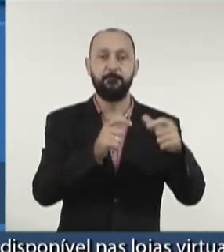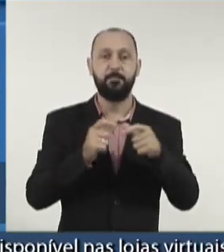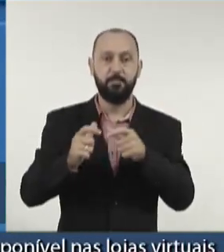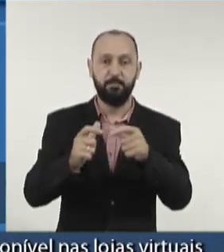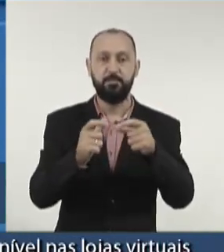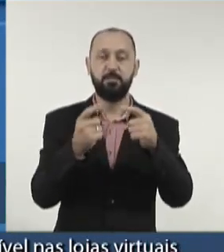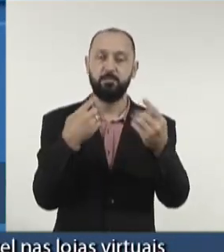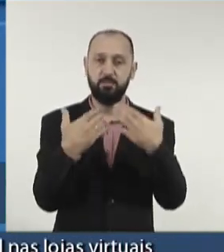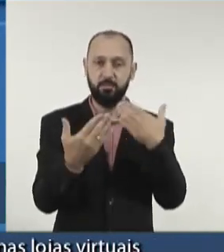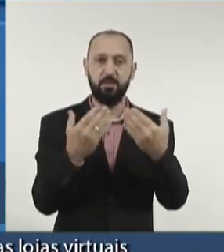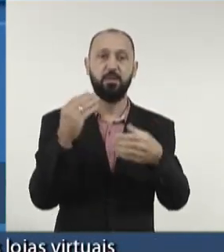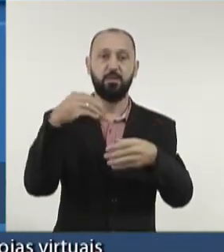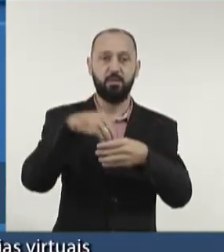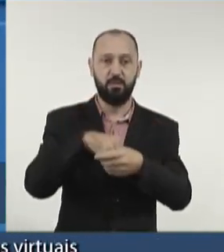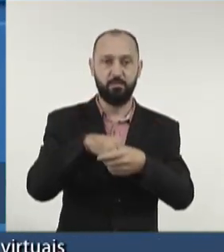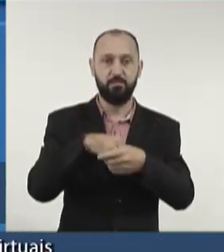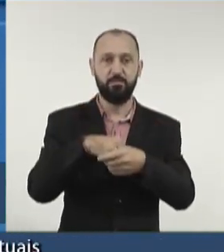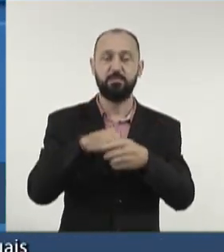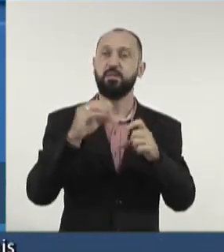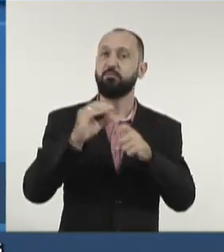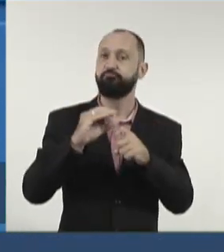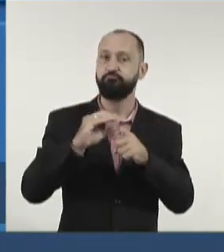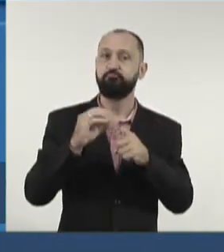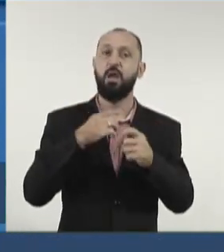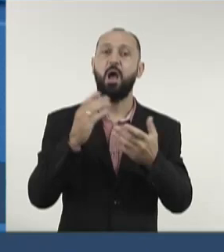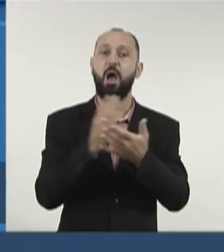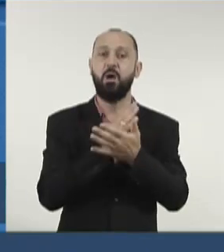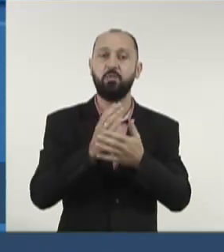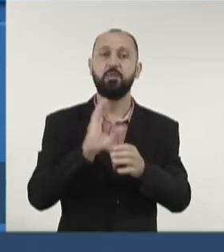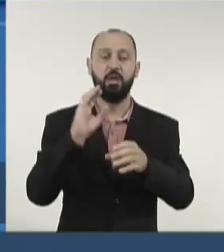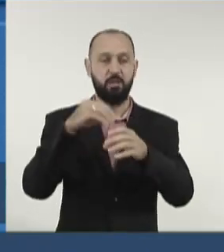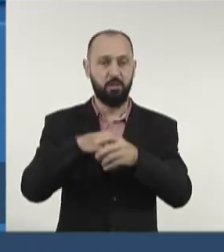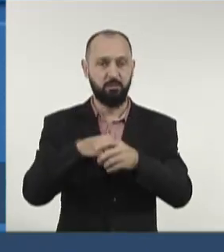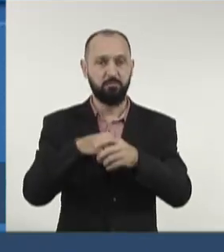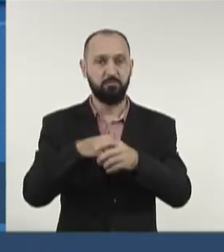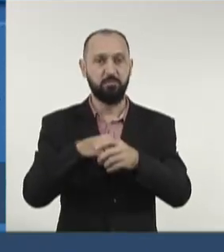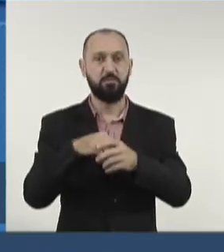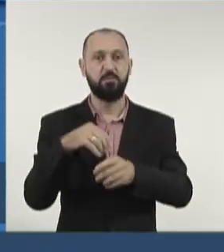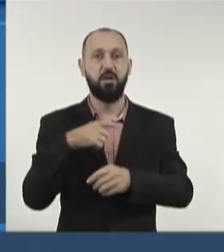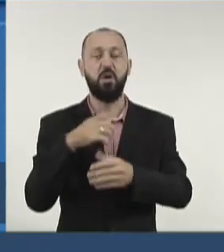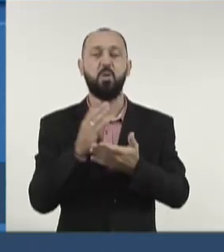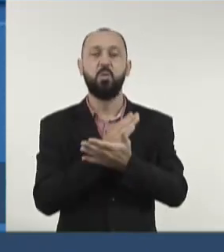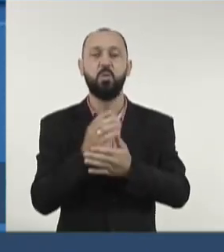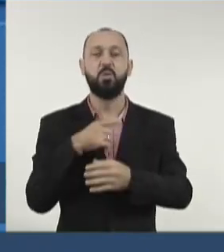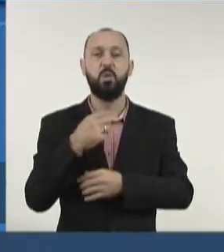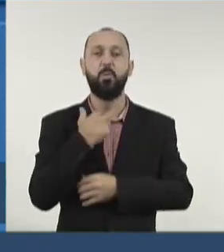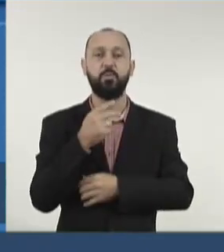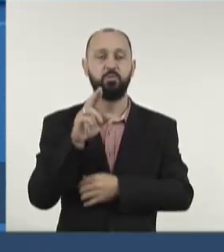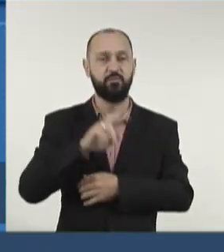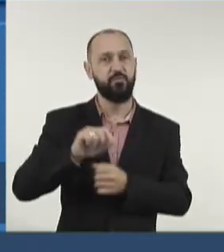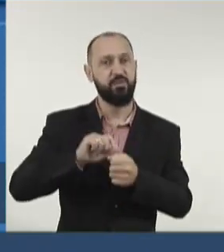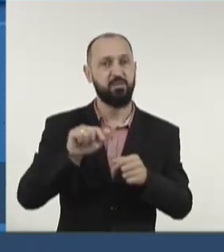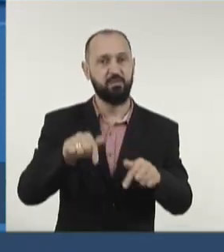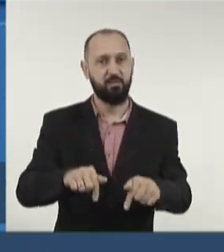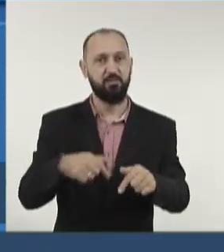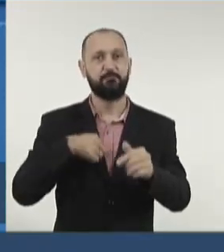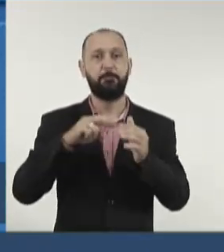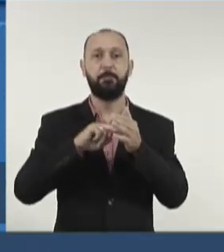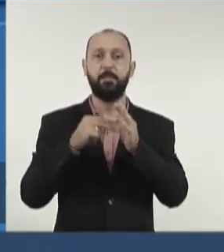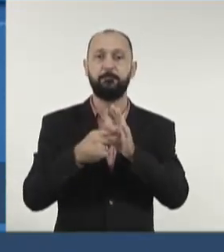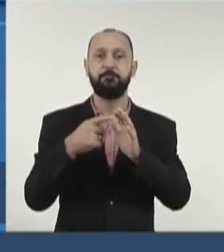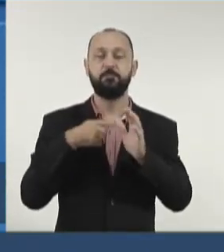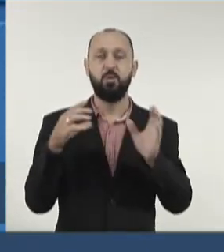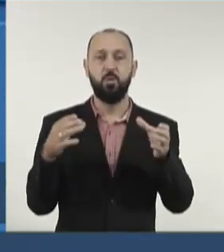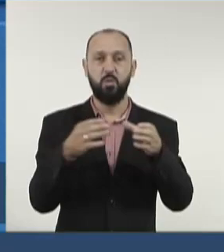para a gente debater que é internamente dentro da CACEMES. Então, tem coisas que cabem lá, tem coisas que a gente pode fazer aqui. E, nesse sentido, eu acho que nós temos